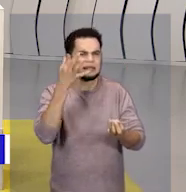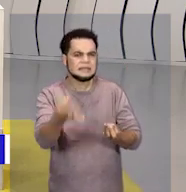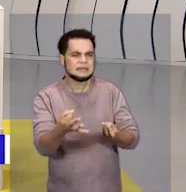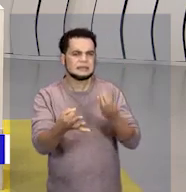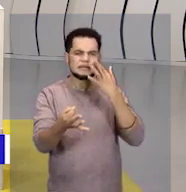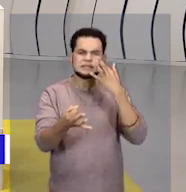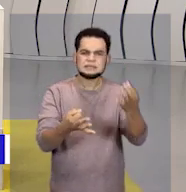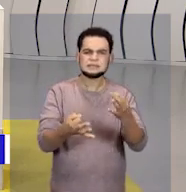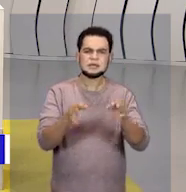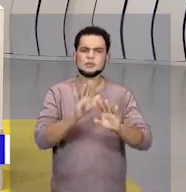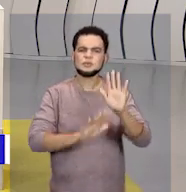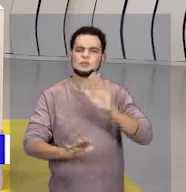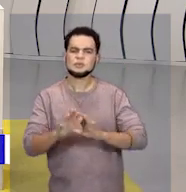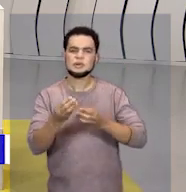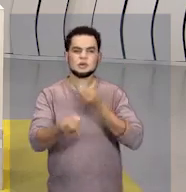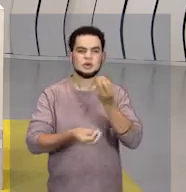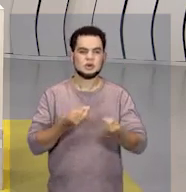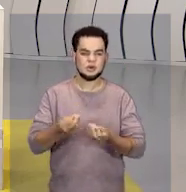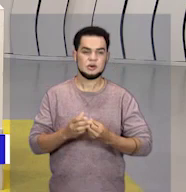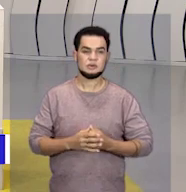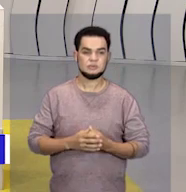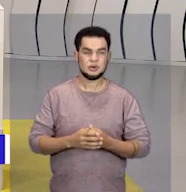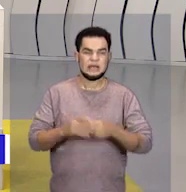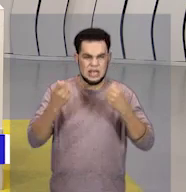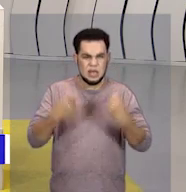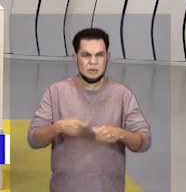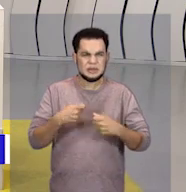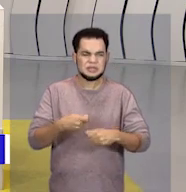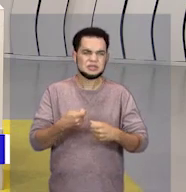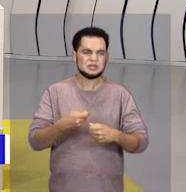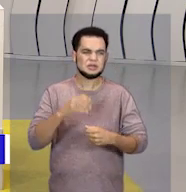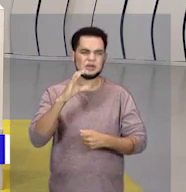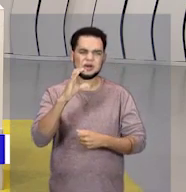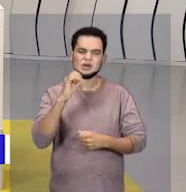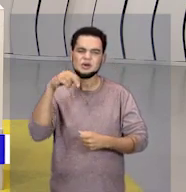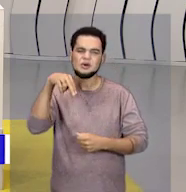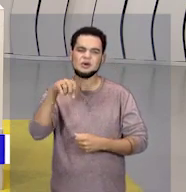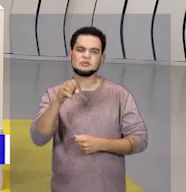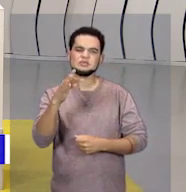A gente precisa ser um constitucionalista.